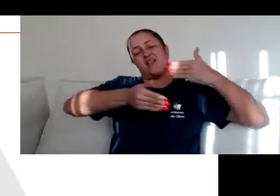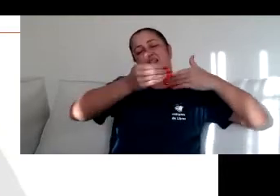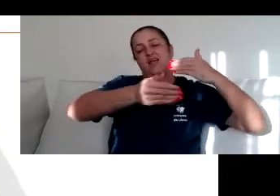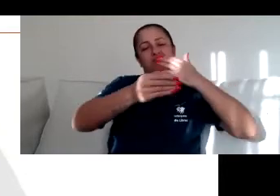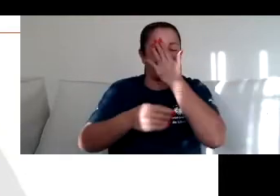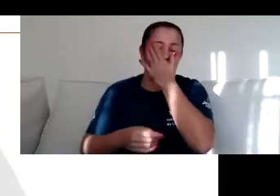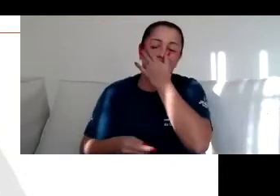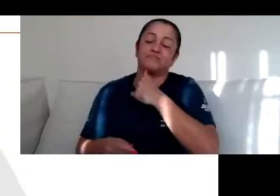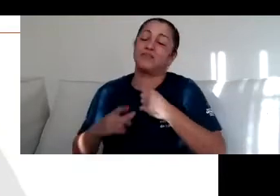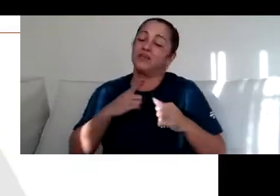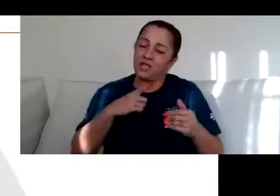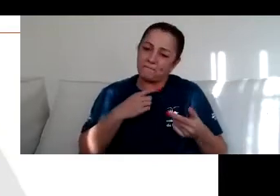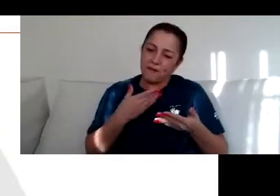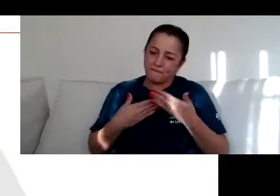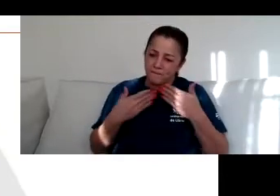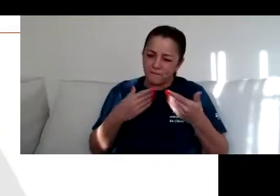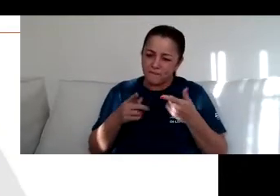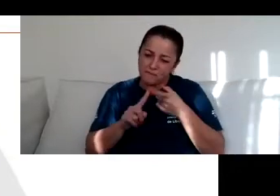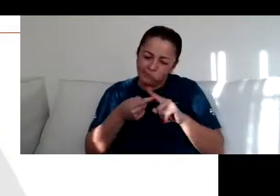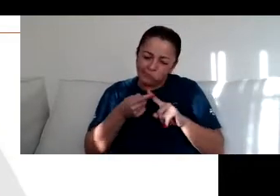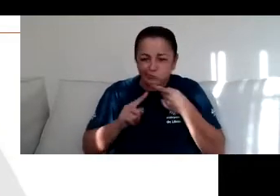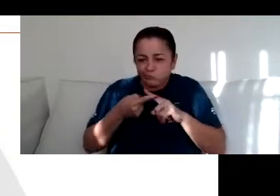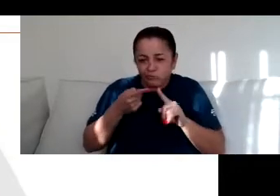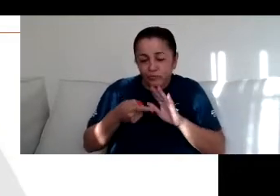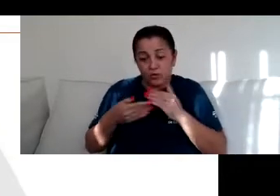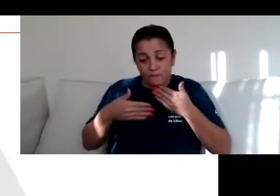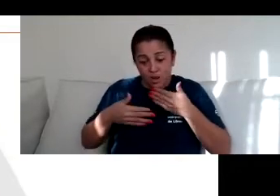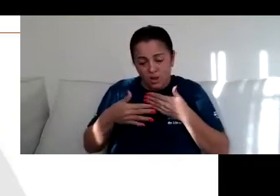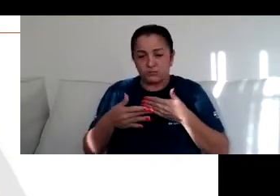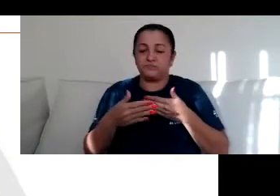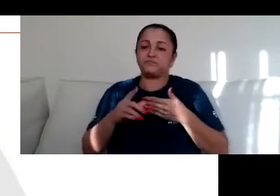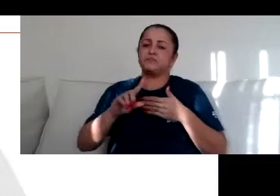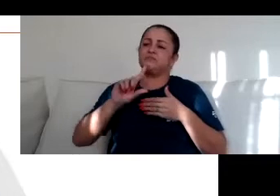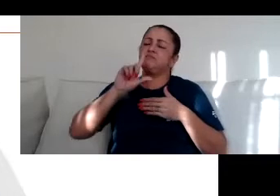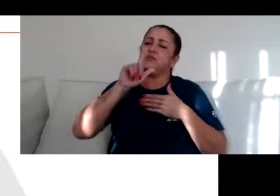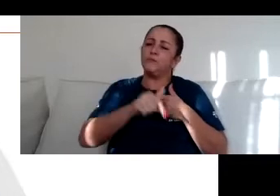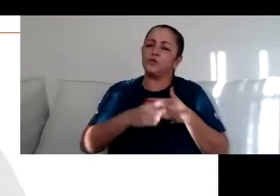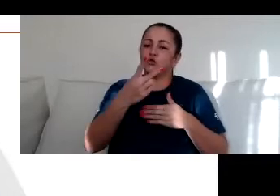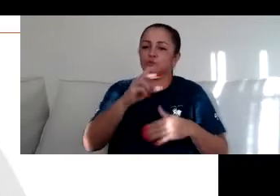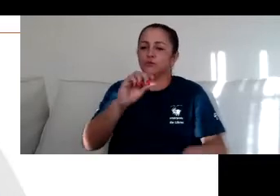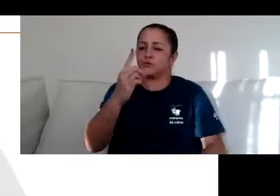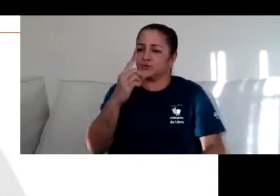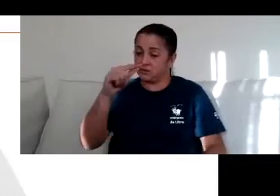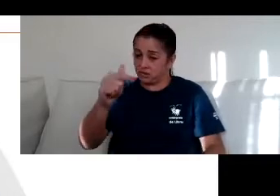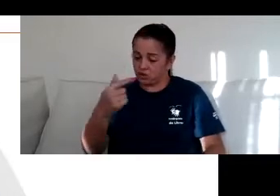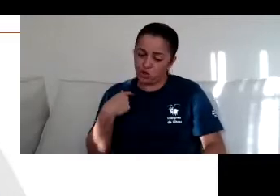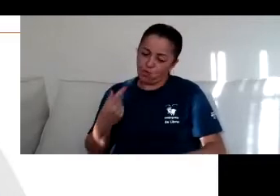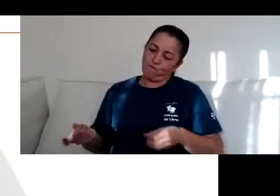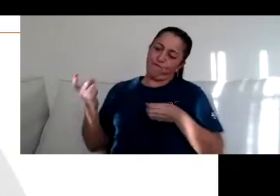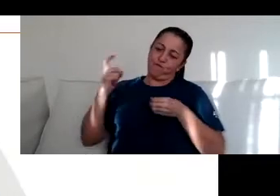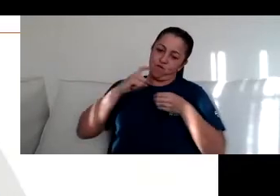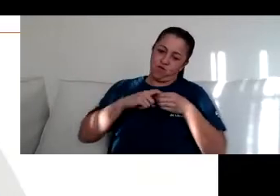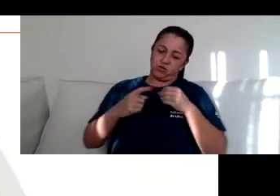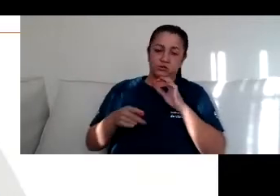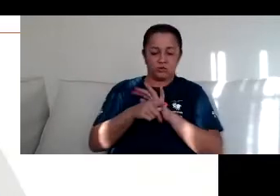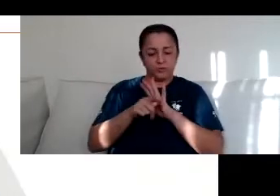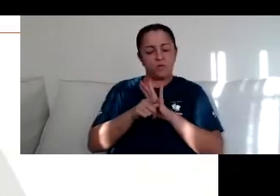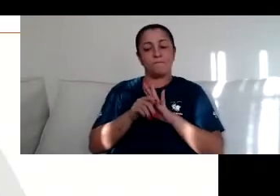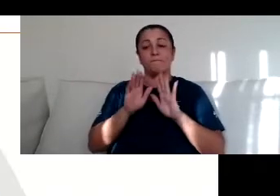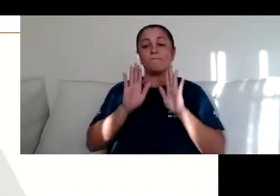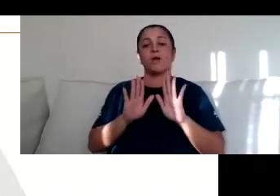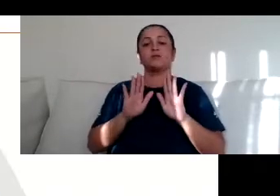seguia dialogando com o seu território. Em 2017 eu retorno, mas com as mudanças